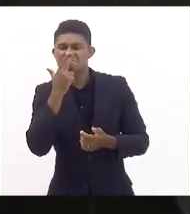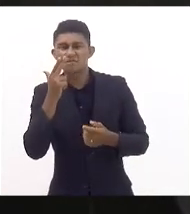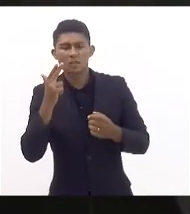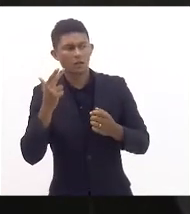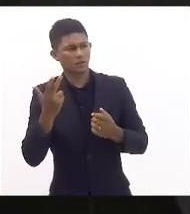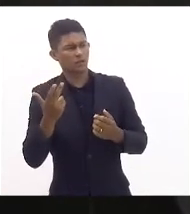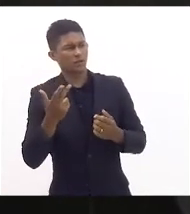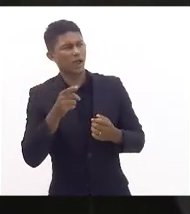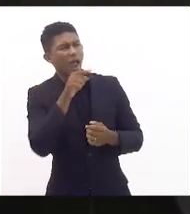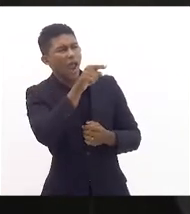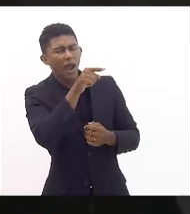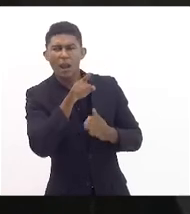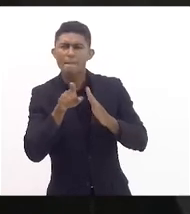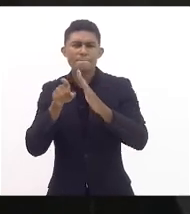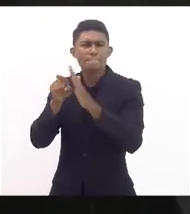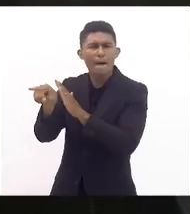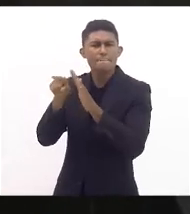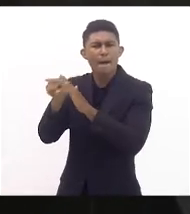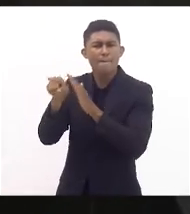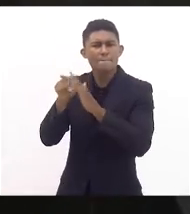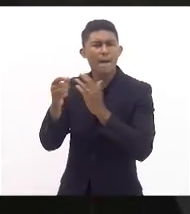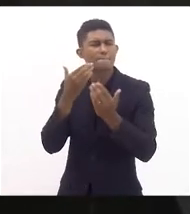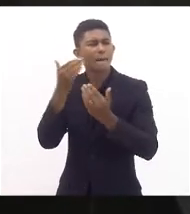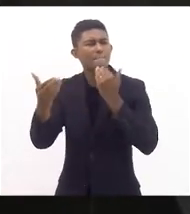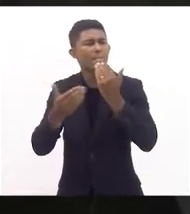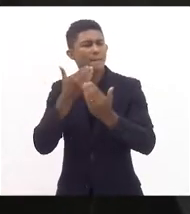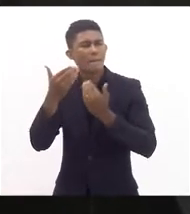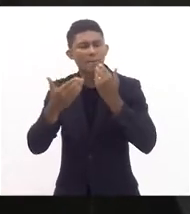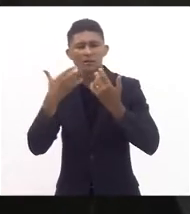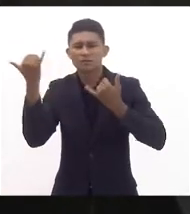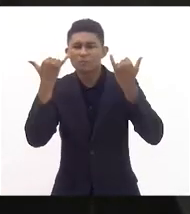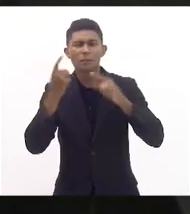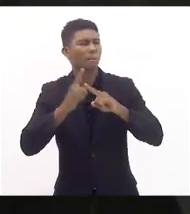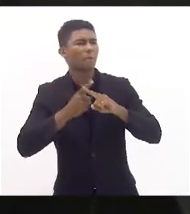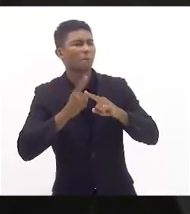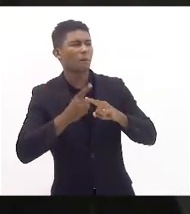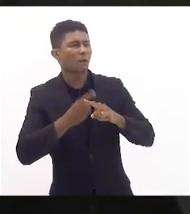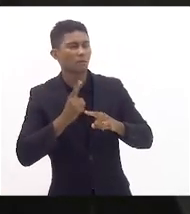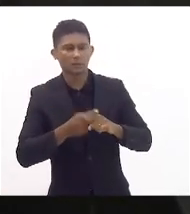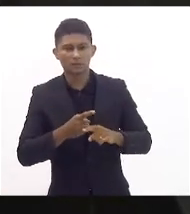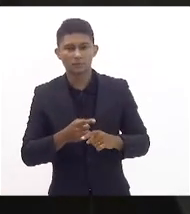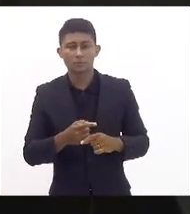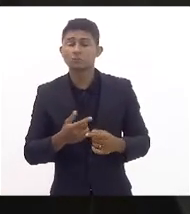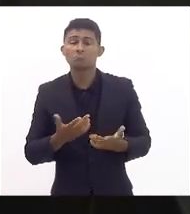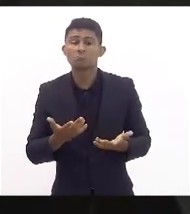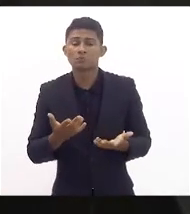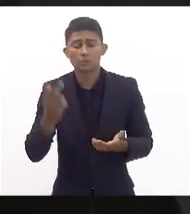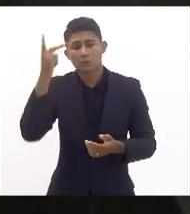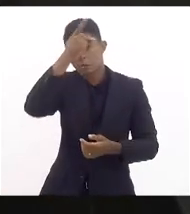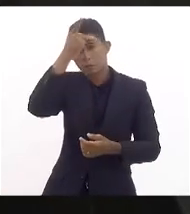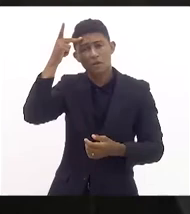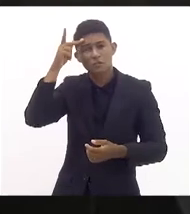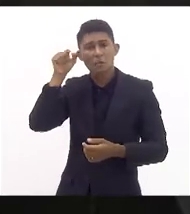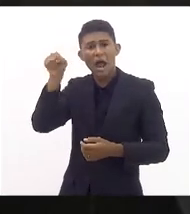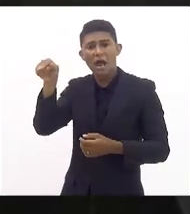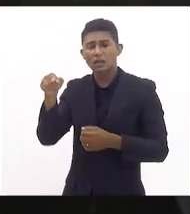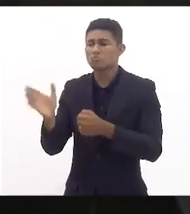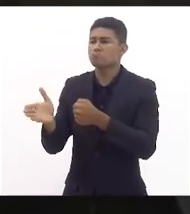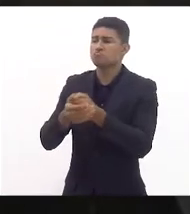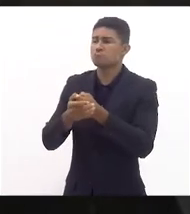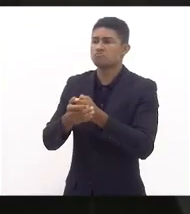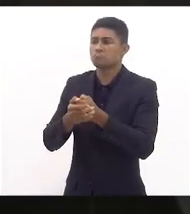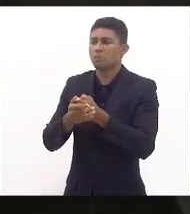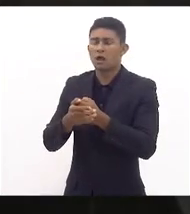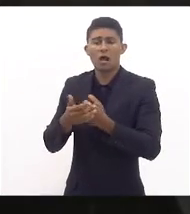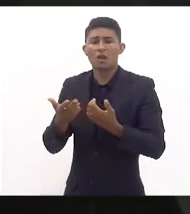simples requerimento de informação, porque quem não tem o que esconder não tem que temer o